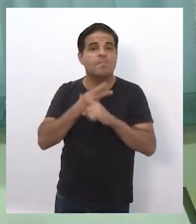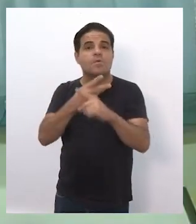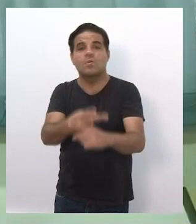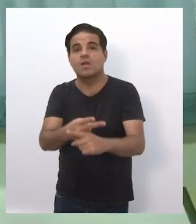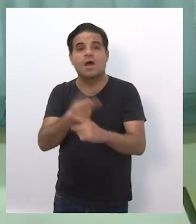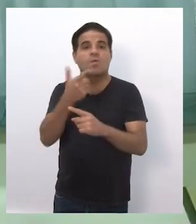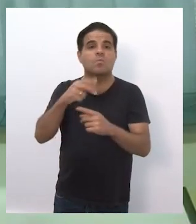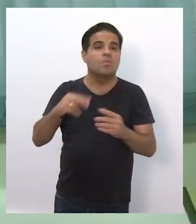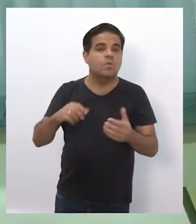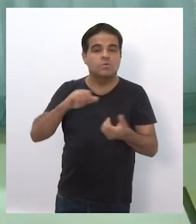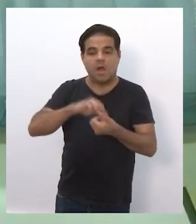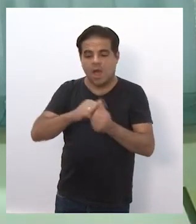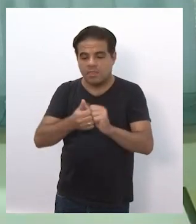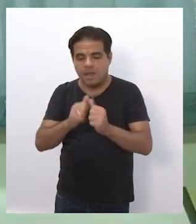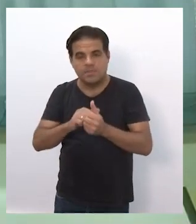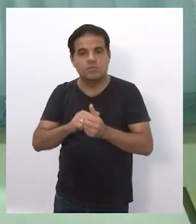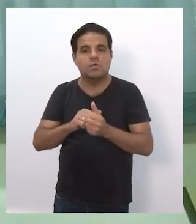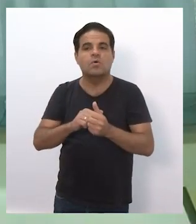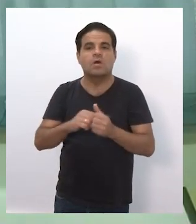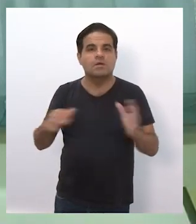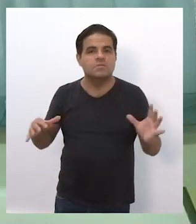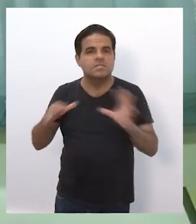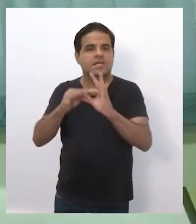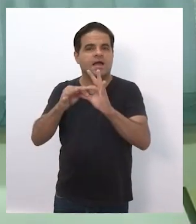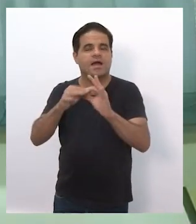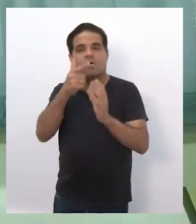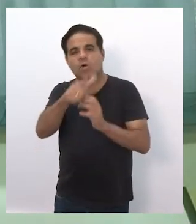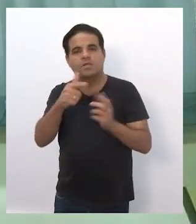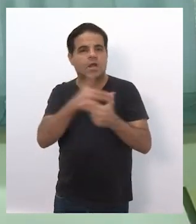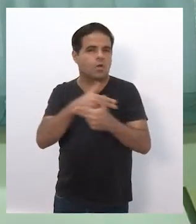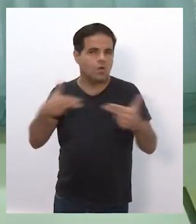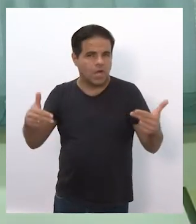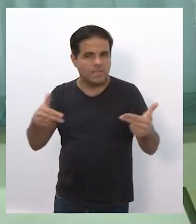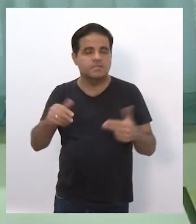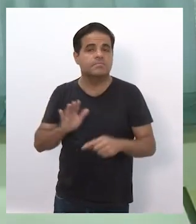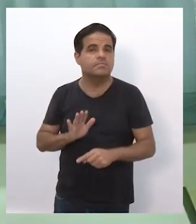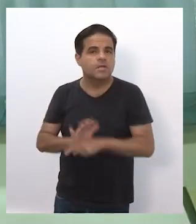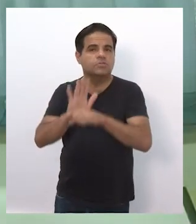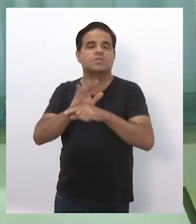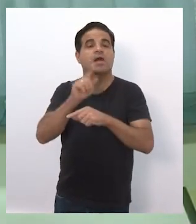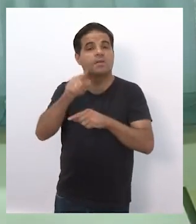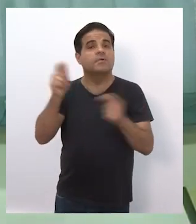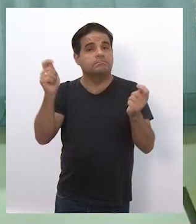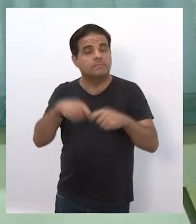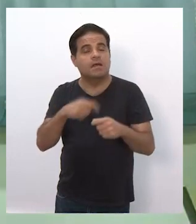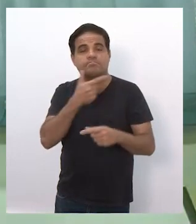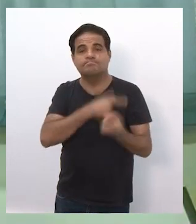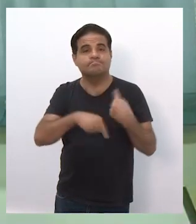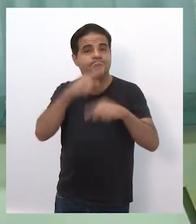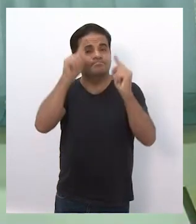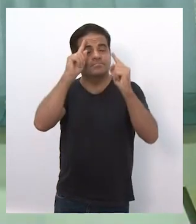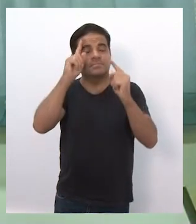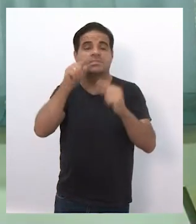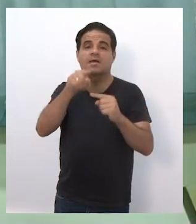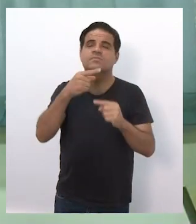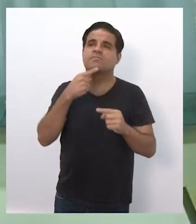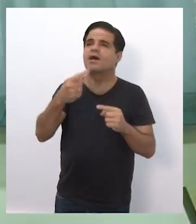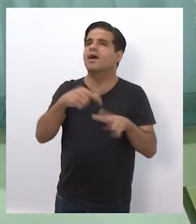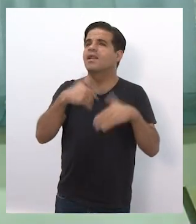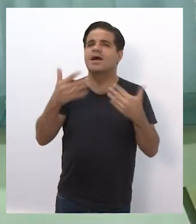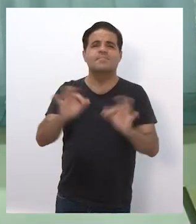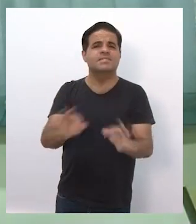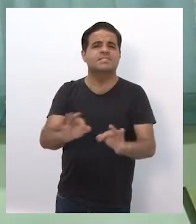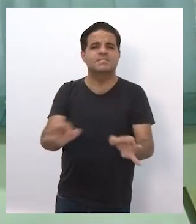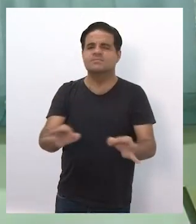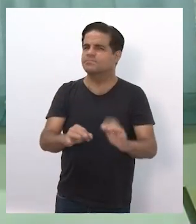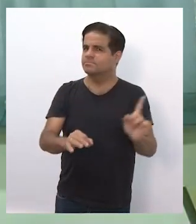algum adaptador, né? Ou seja, ligar mais alguma coisa nele para que ele possa funcionar. Aí você fala assim, mas isso é simples.